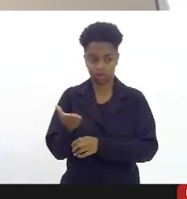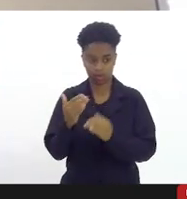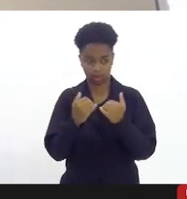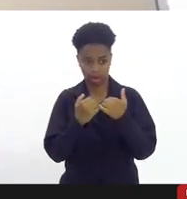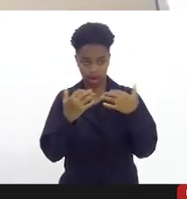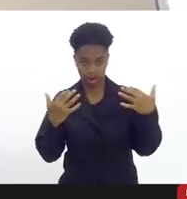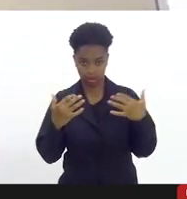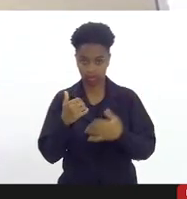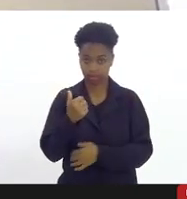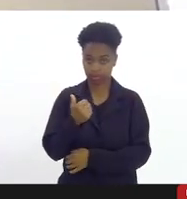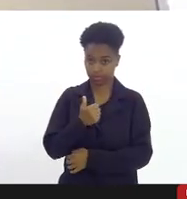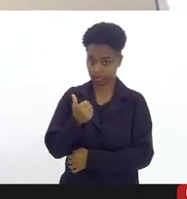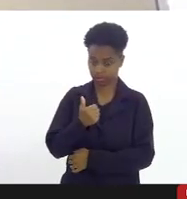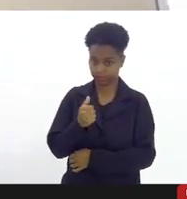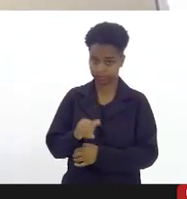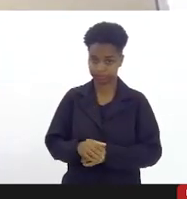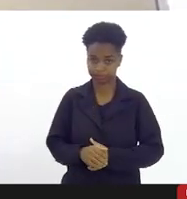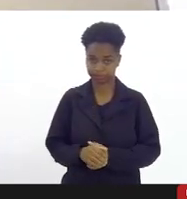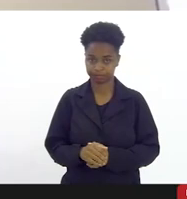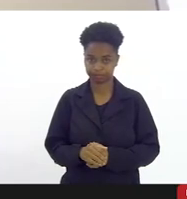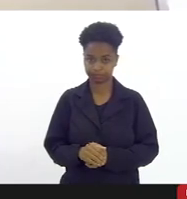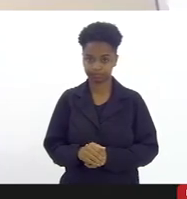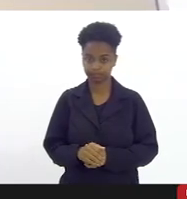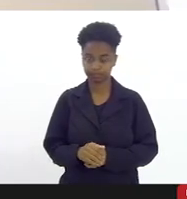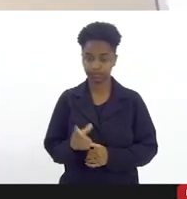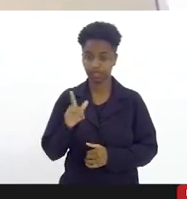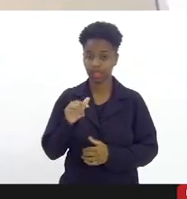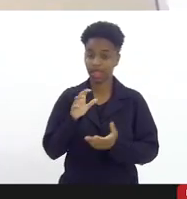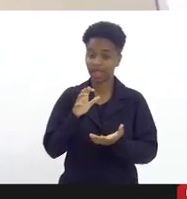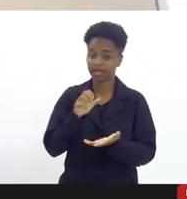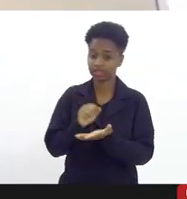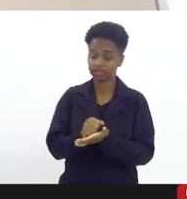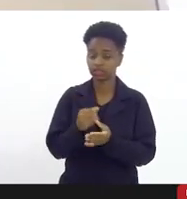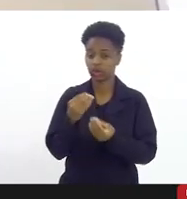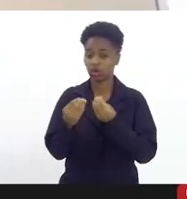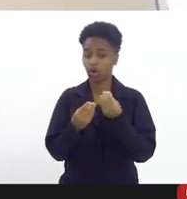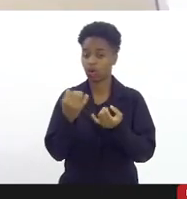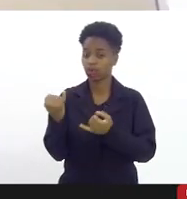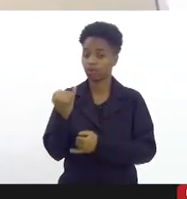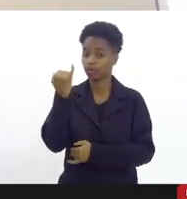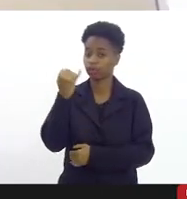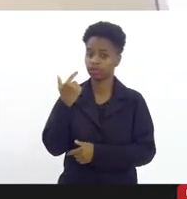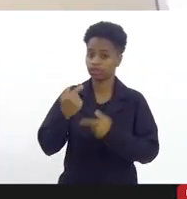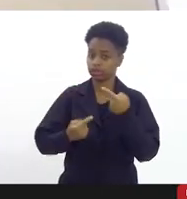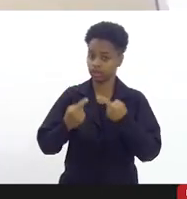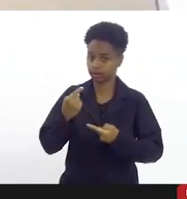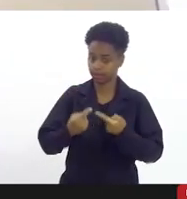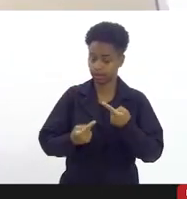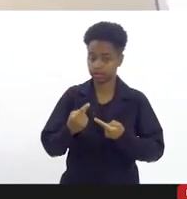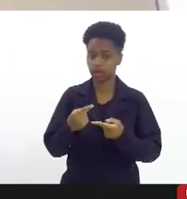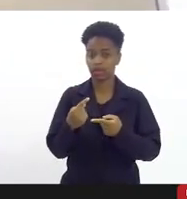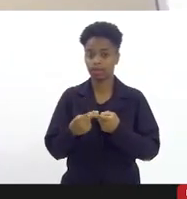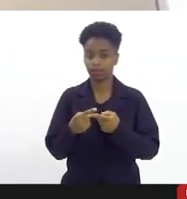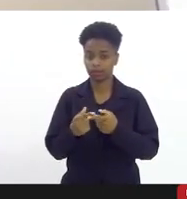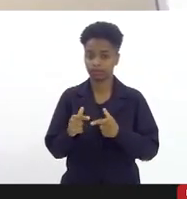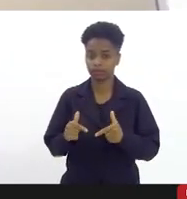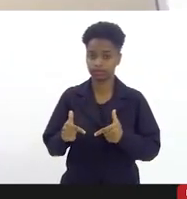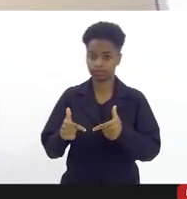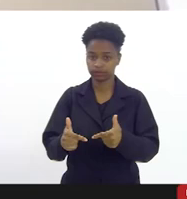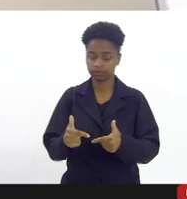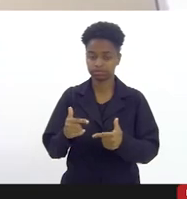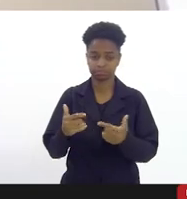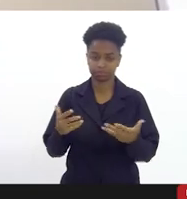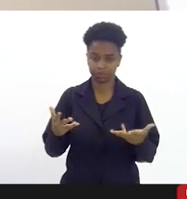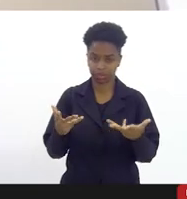em primeiro lugar é registrada a importância do debate entendeu é uma iniciativa muito